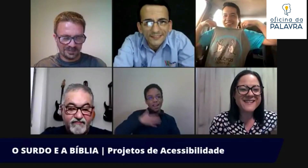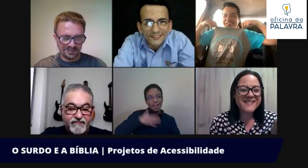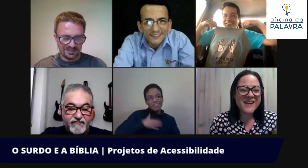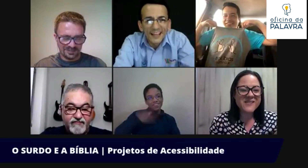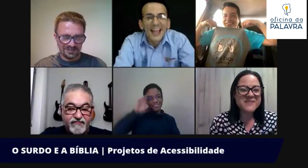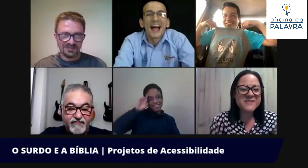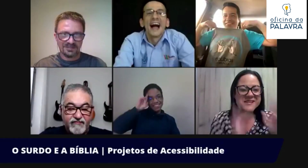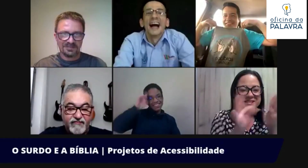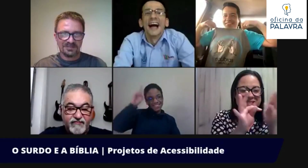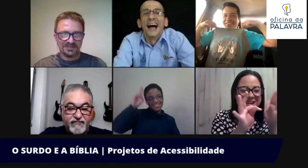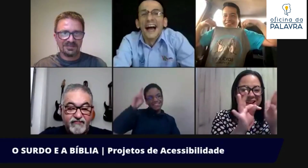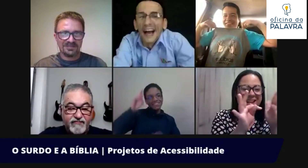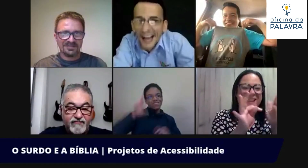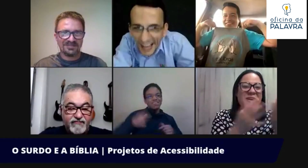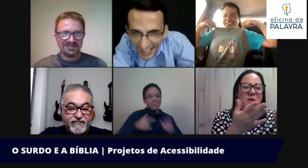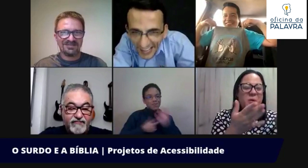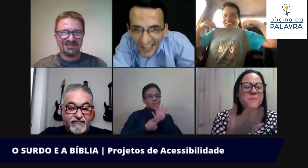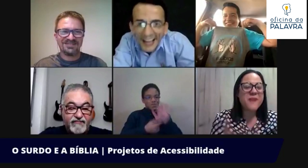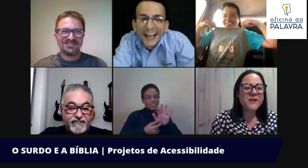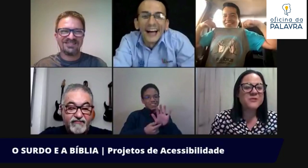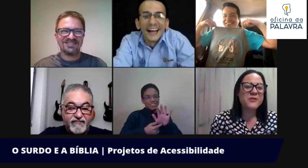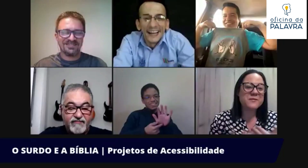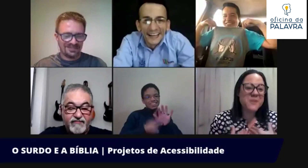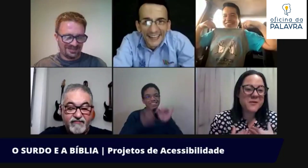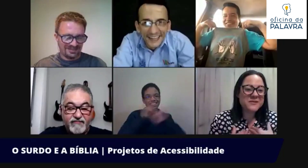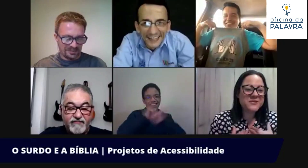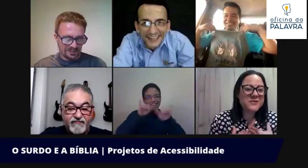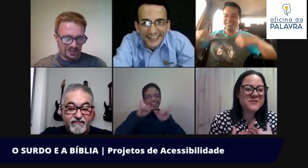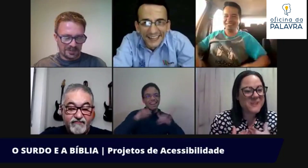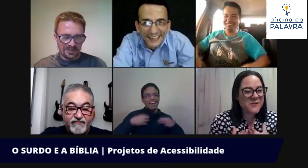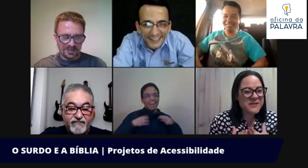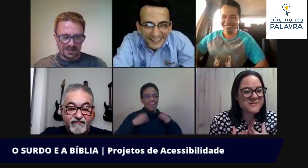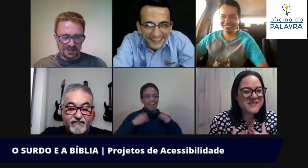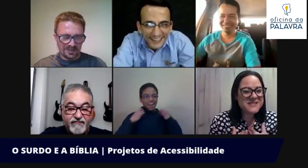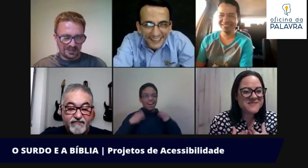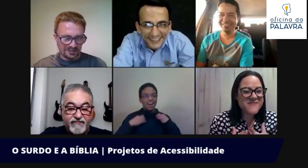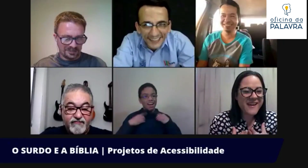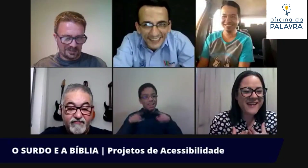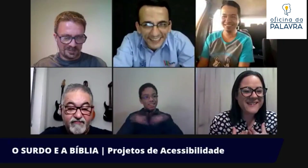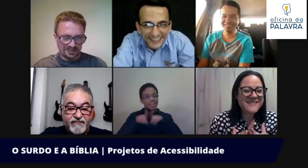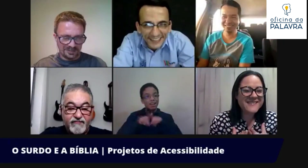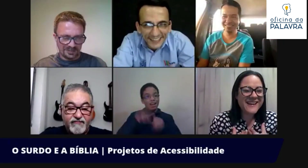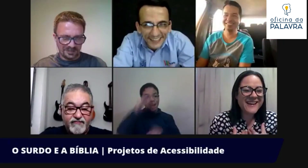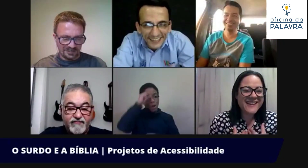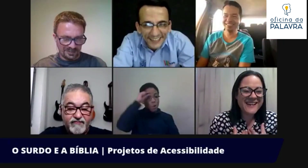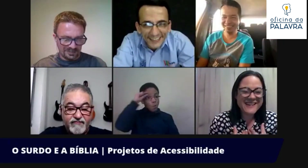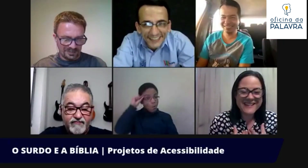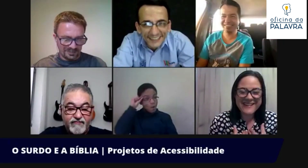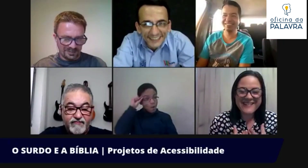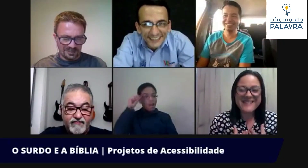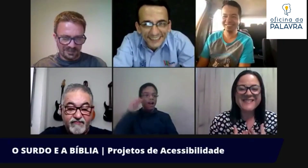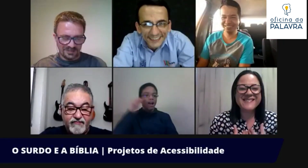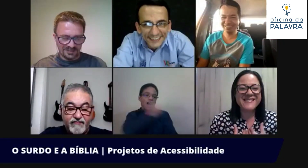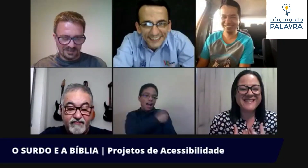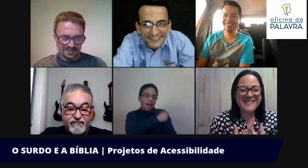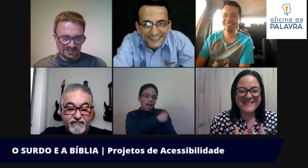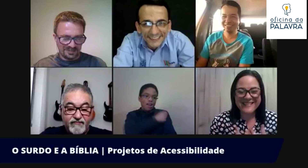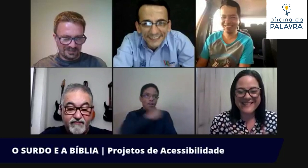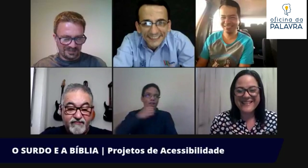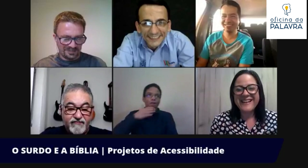ó, Theo Libras. O Paulo foi meu aluno no Theo Libras também, né? Que alegria!